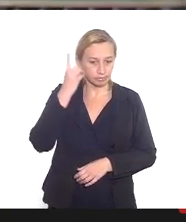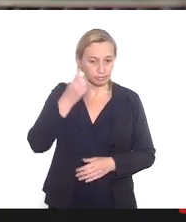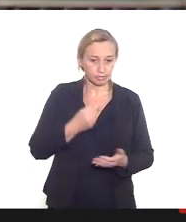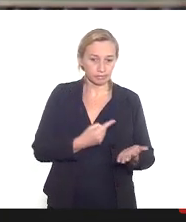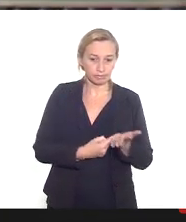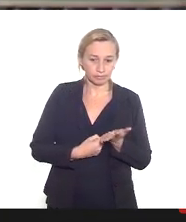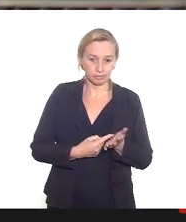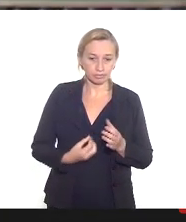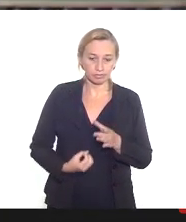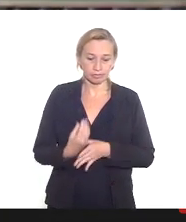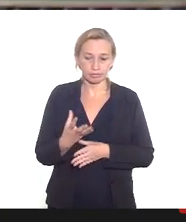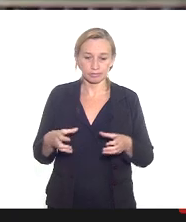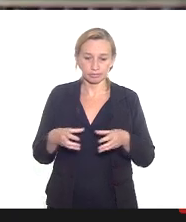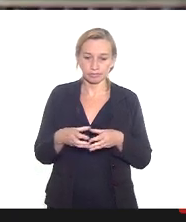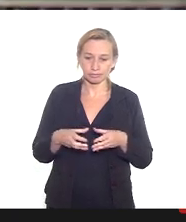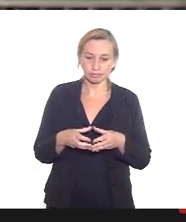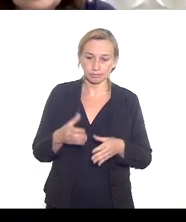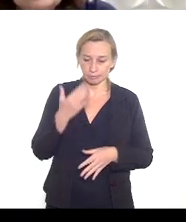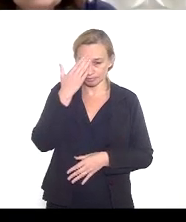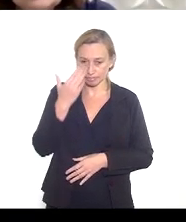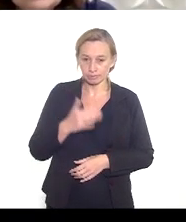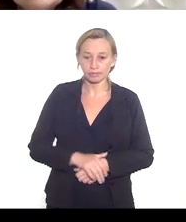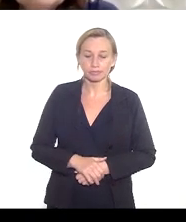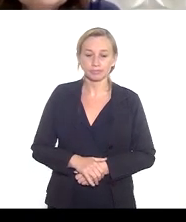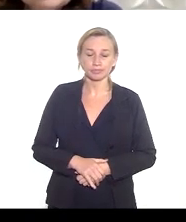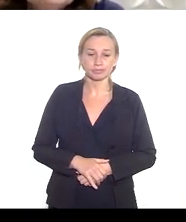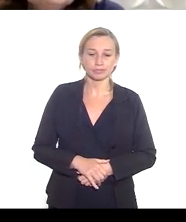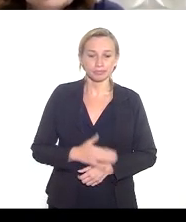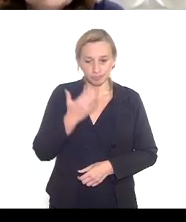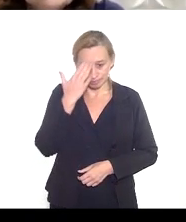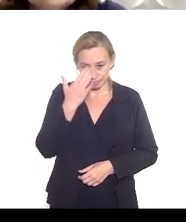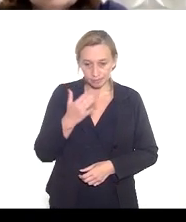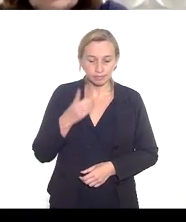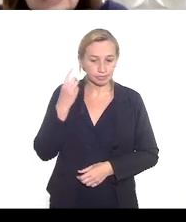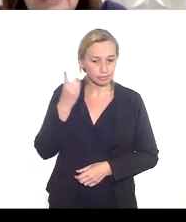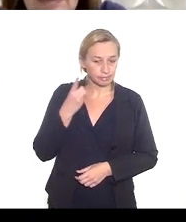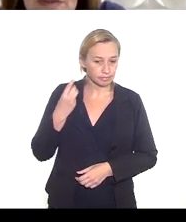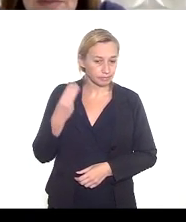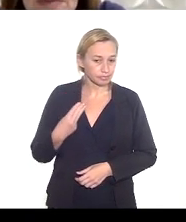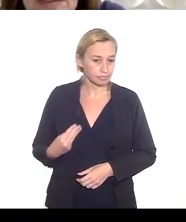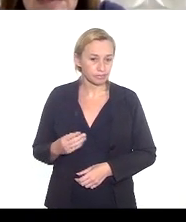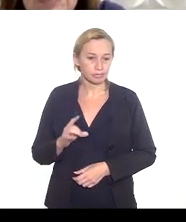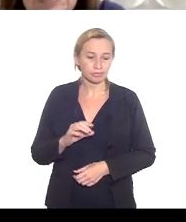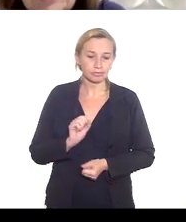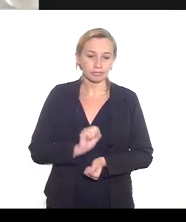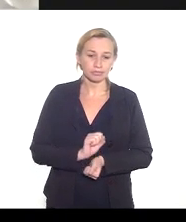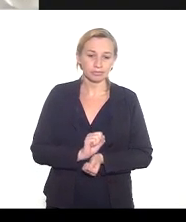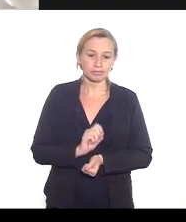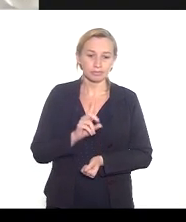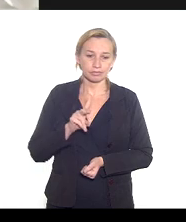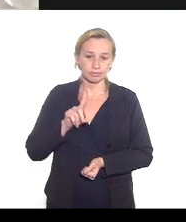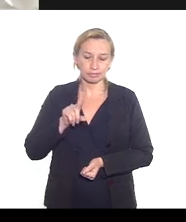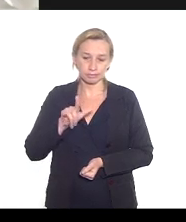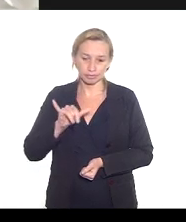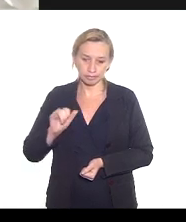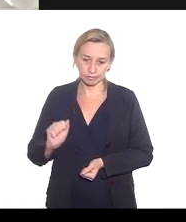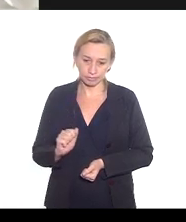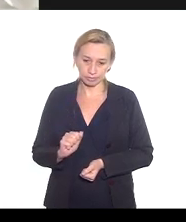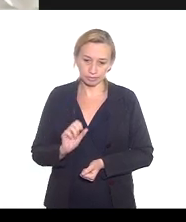ajudaram a construir a Elsa vivo e ainda Mônica Doutor aqui é só um minutinho gente